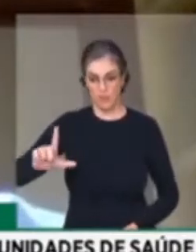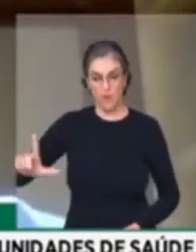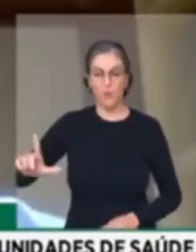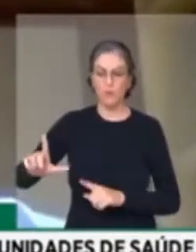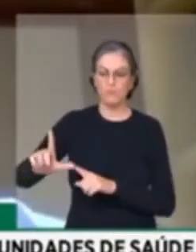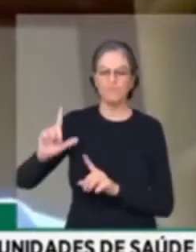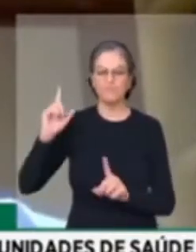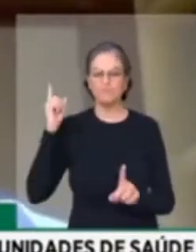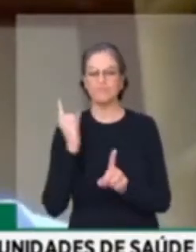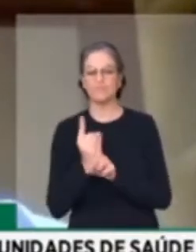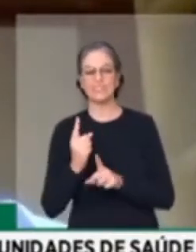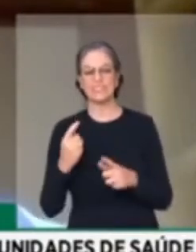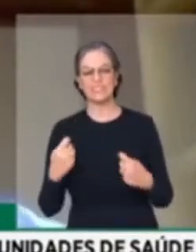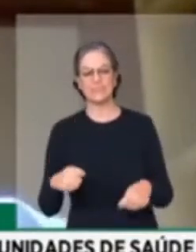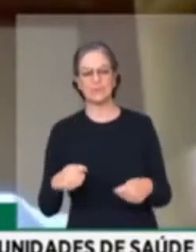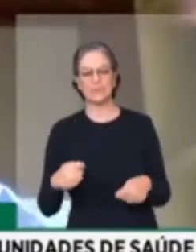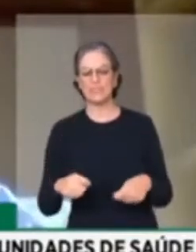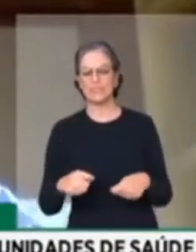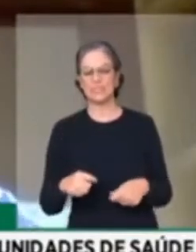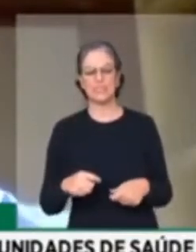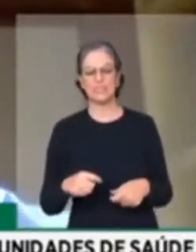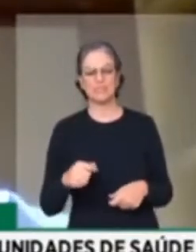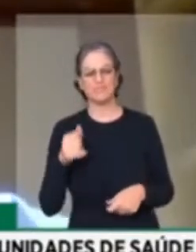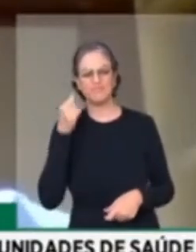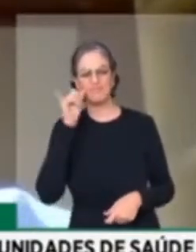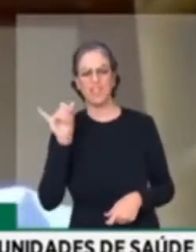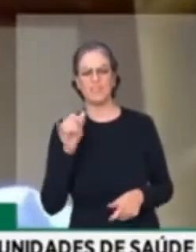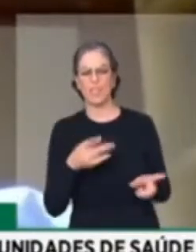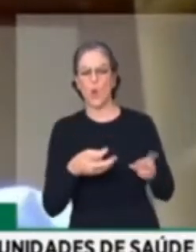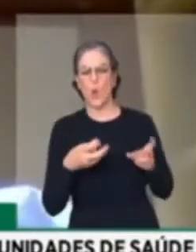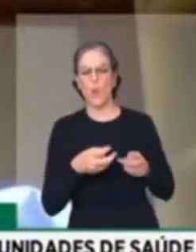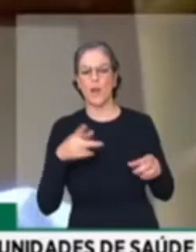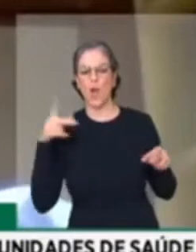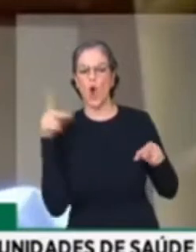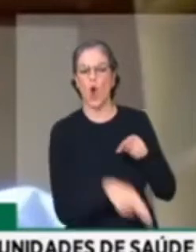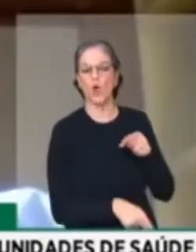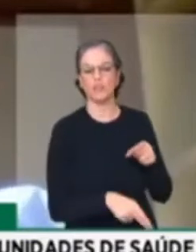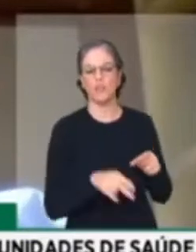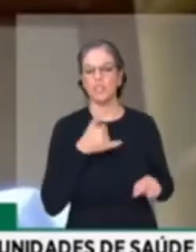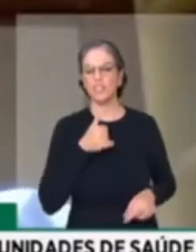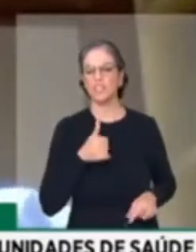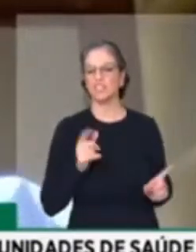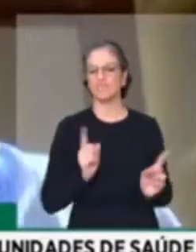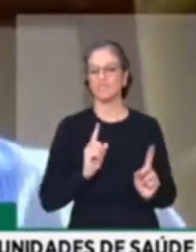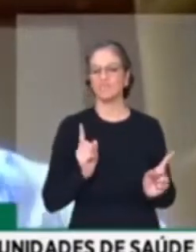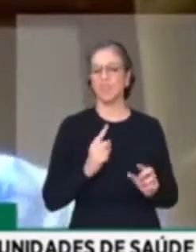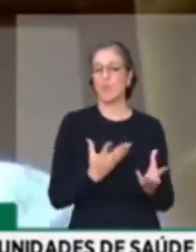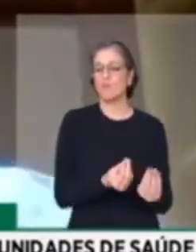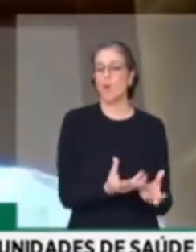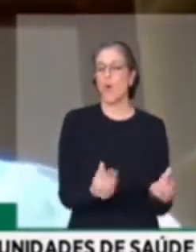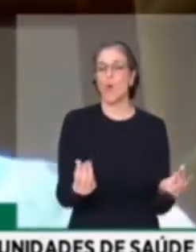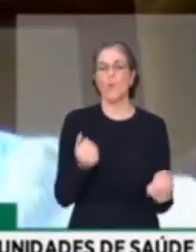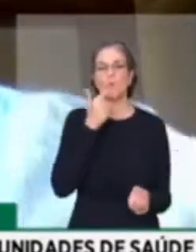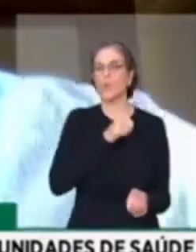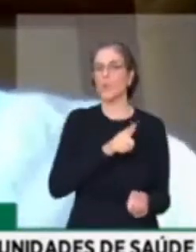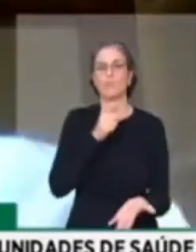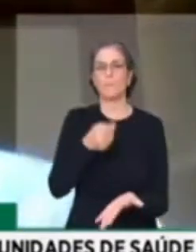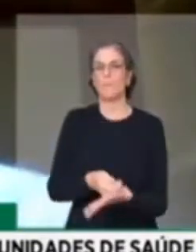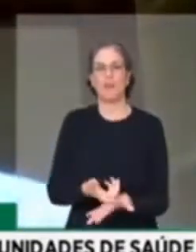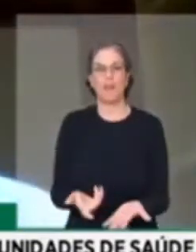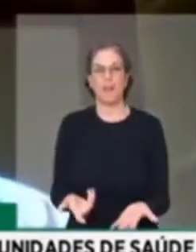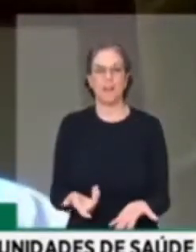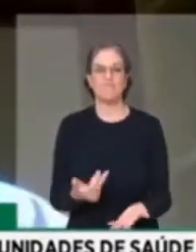tem que suspender os cortes, por conta de que essa inadimplência avança muito rapidamente e as famílias não podem